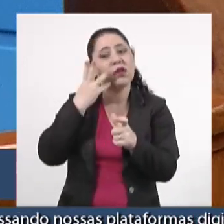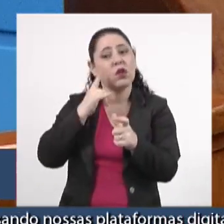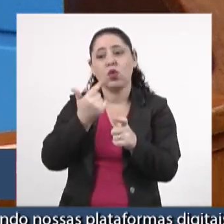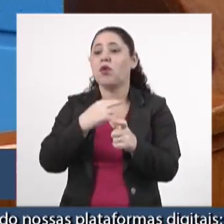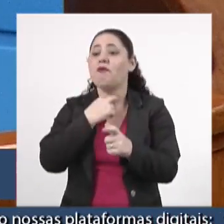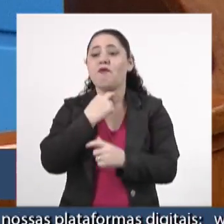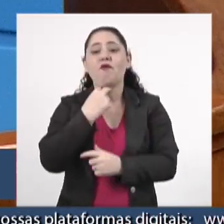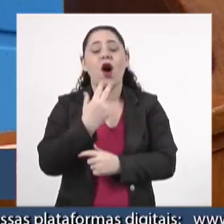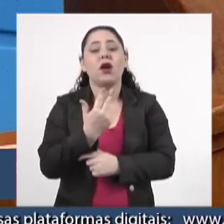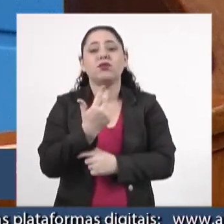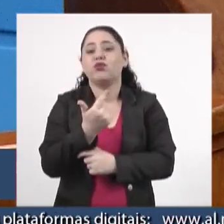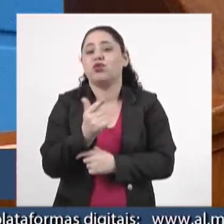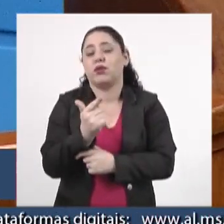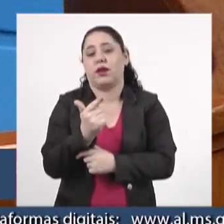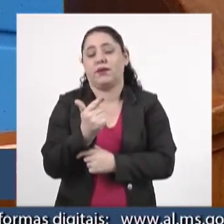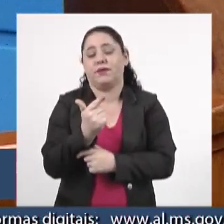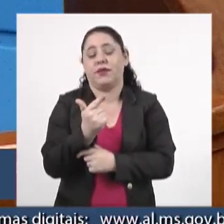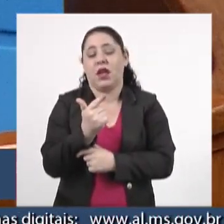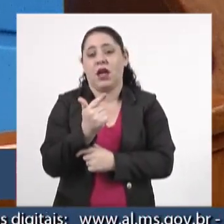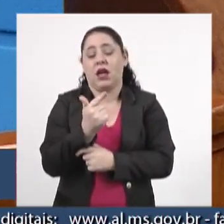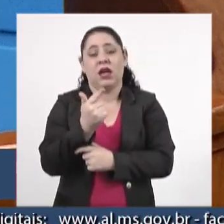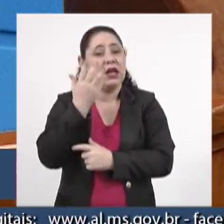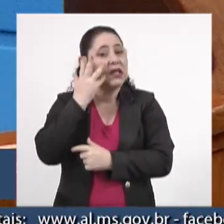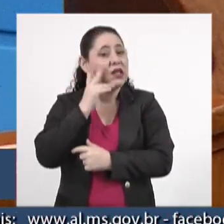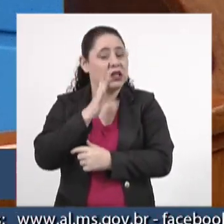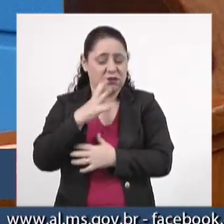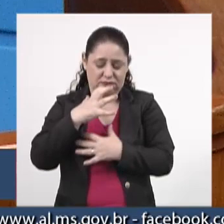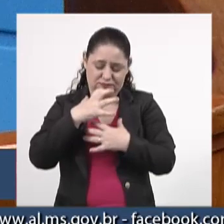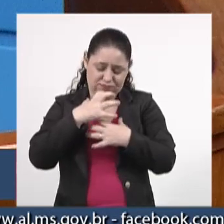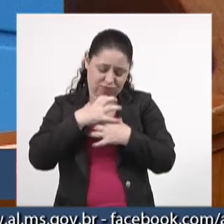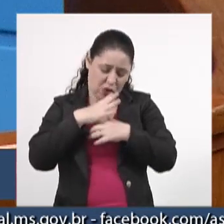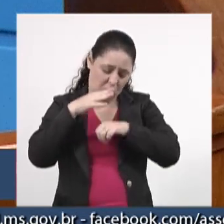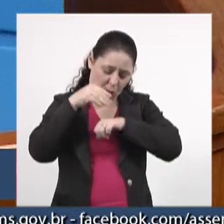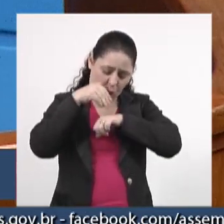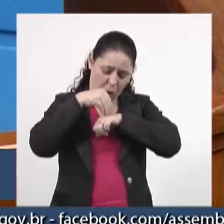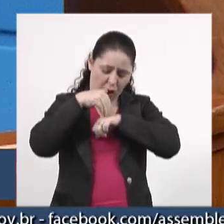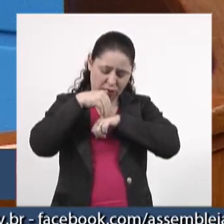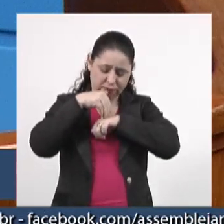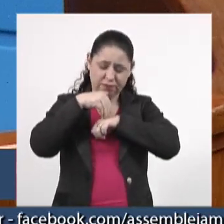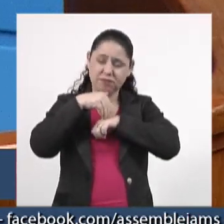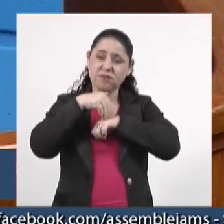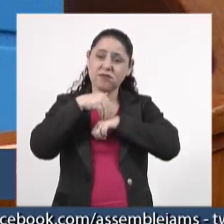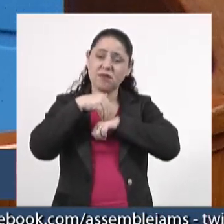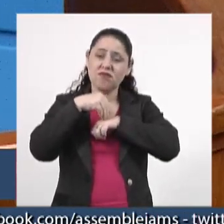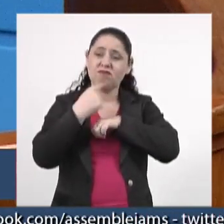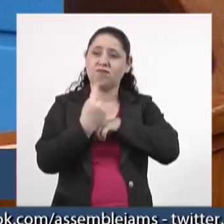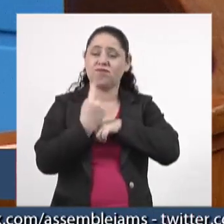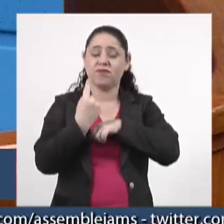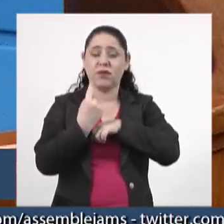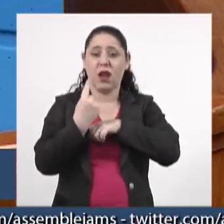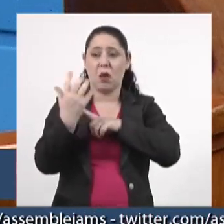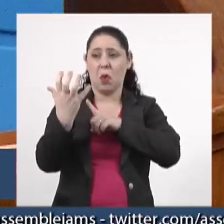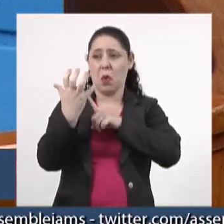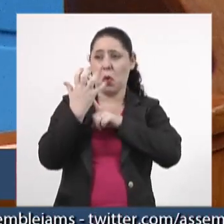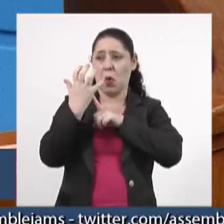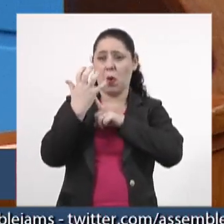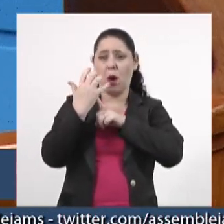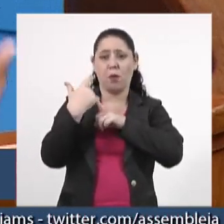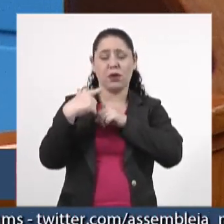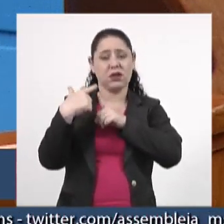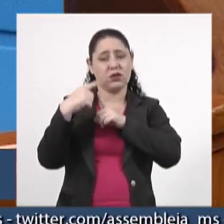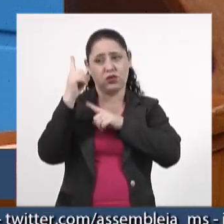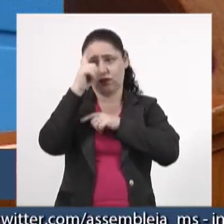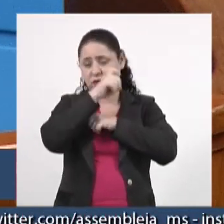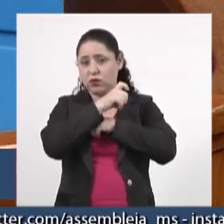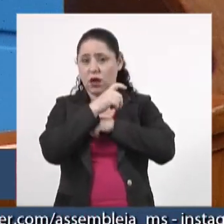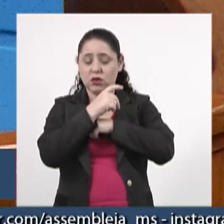têm voz, né? A criança vítima de abuso, ela se sente culpada, ela é muito ameaçada, por isso ela tem muita